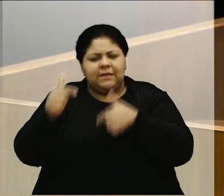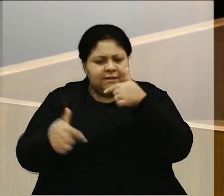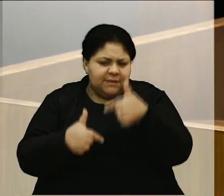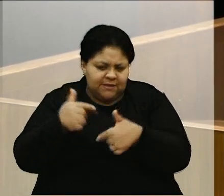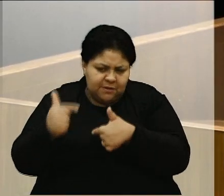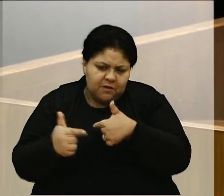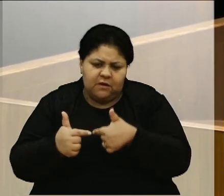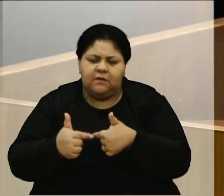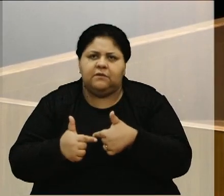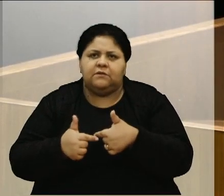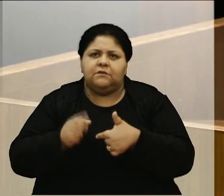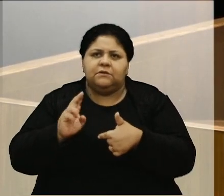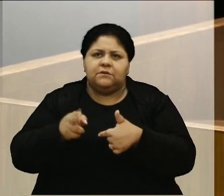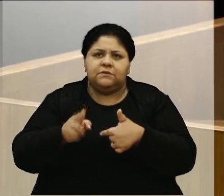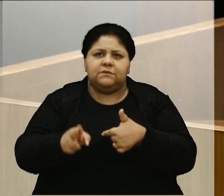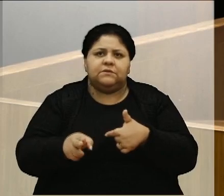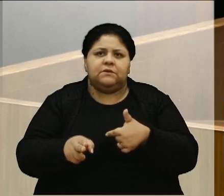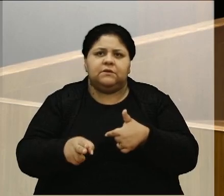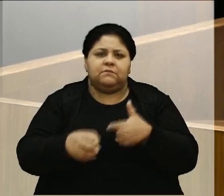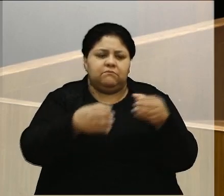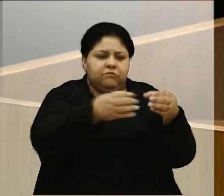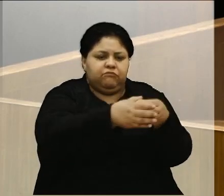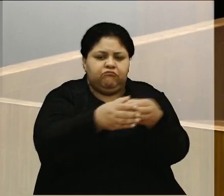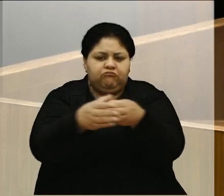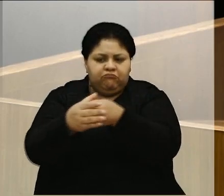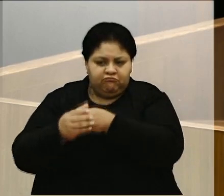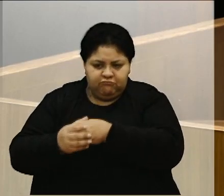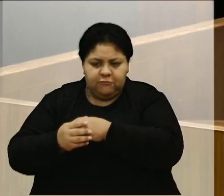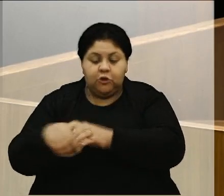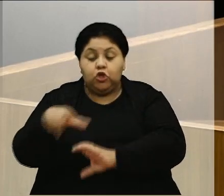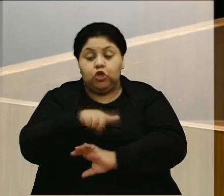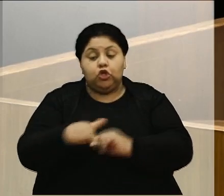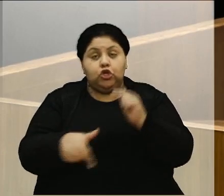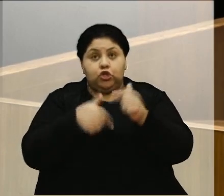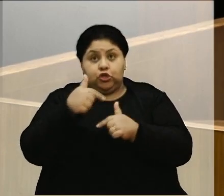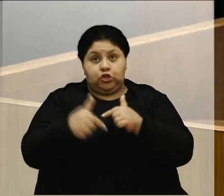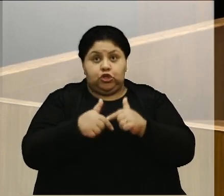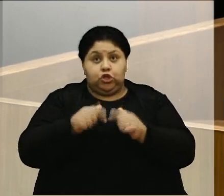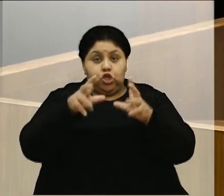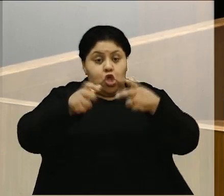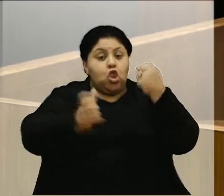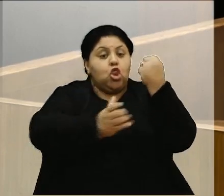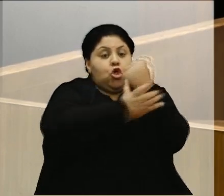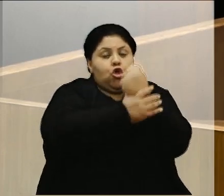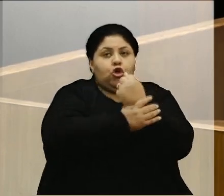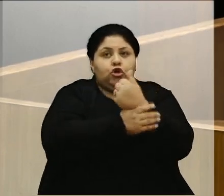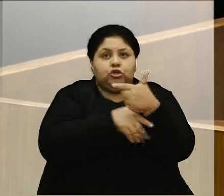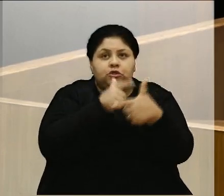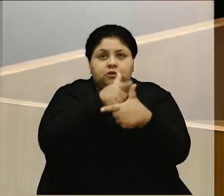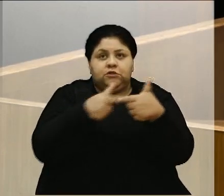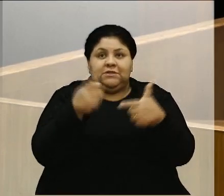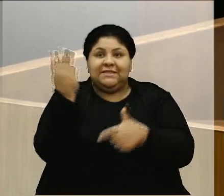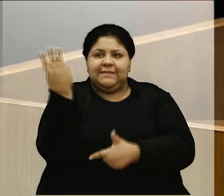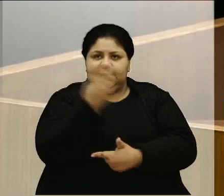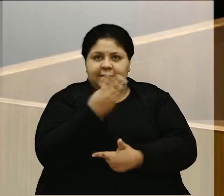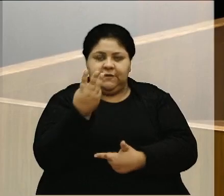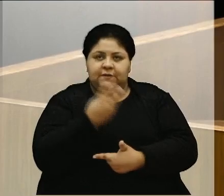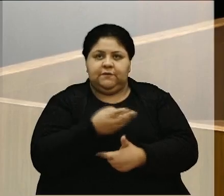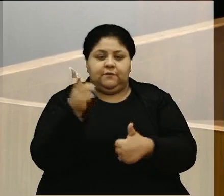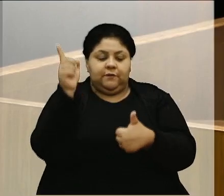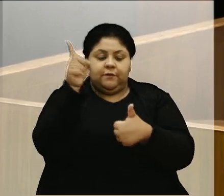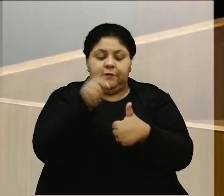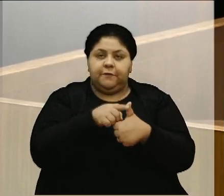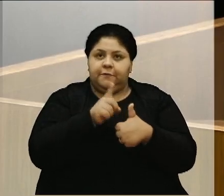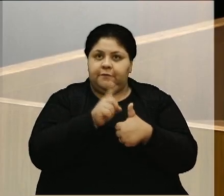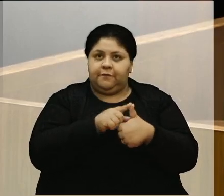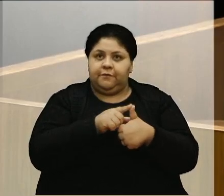atuando ativamente em diversas frentes. No nosso trabalho do Todas Seguras, ele se divide em 3 pilares. O primeiro